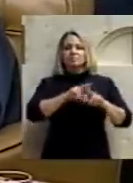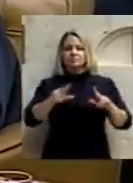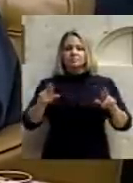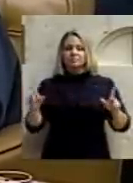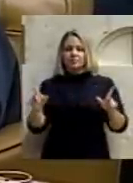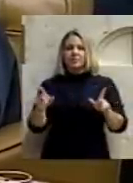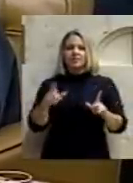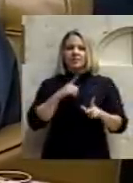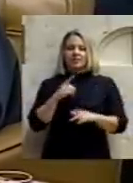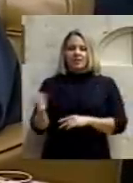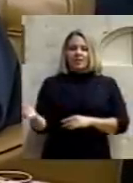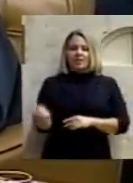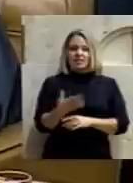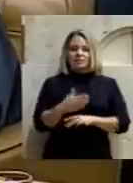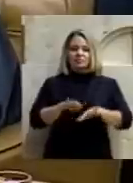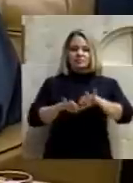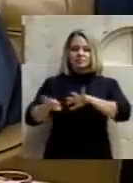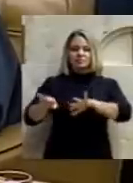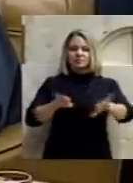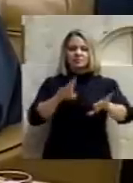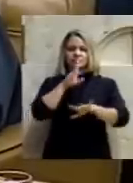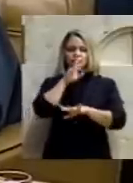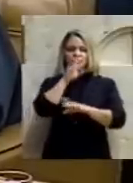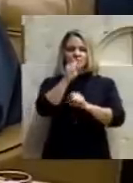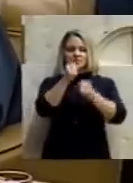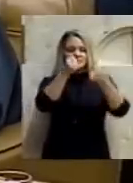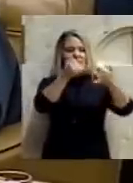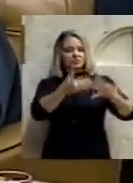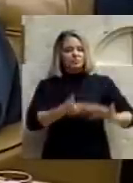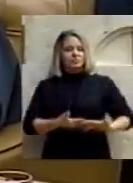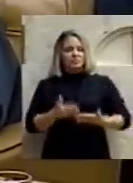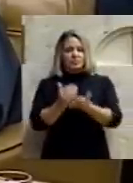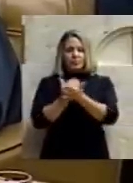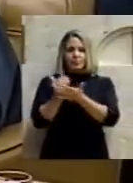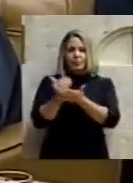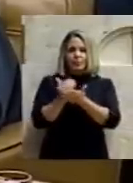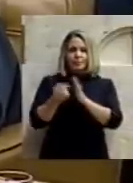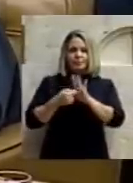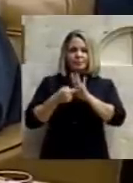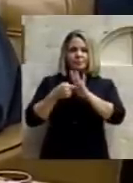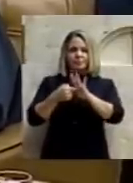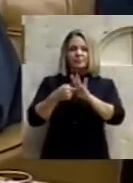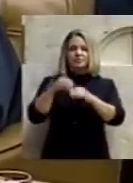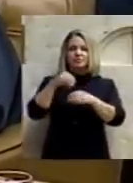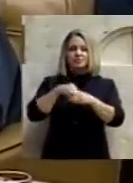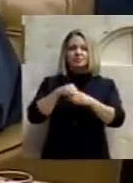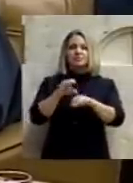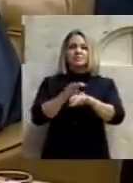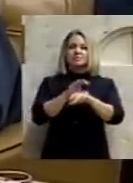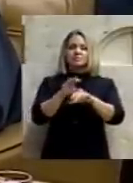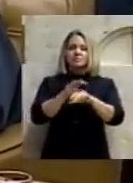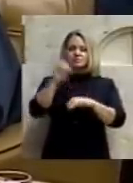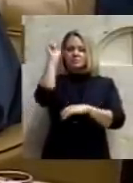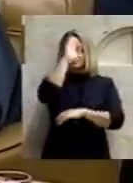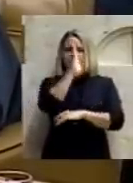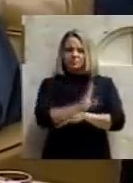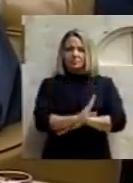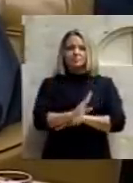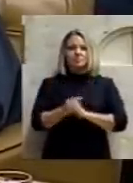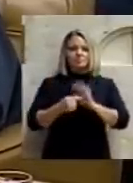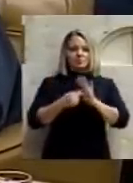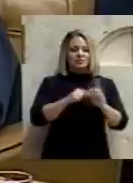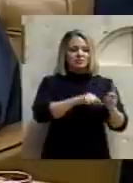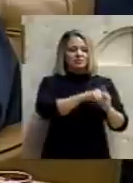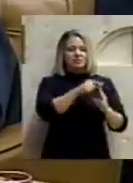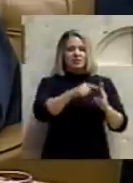nova separação de poderes, esclarece que esse princípio, que é a cláusula pétrea da Constituição brasileira, dispõe de